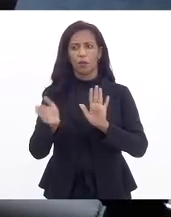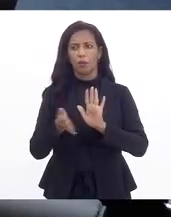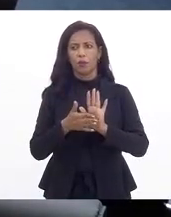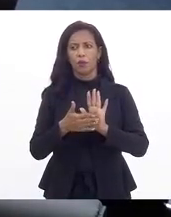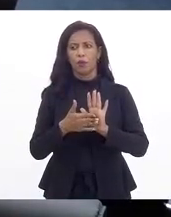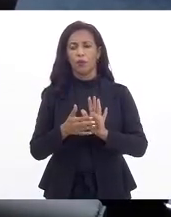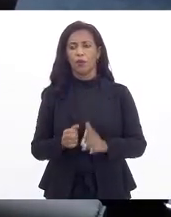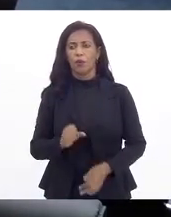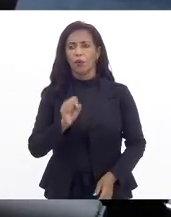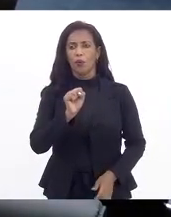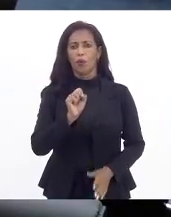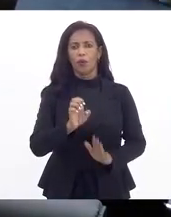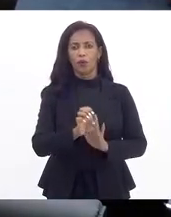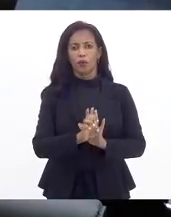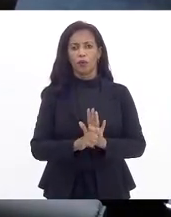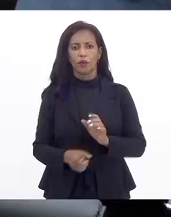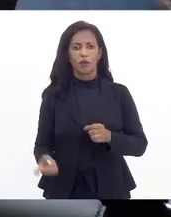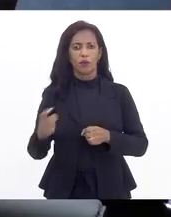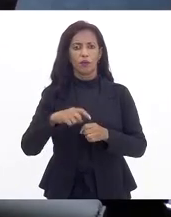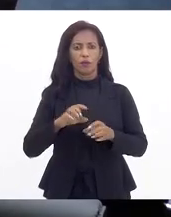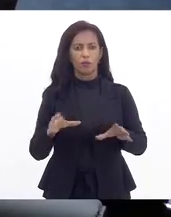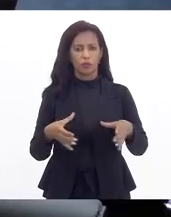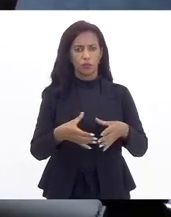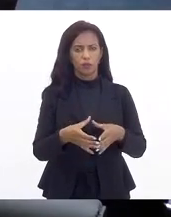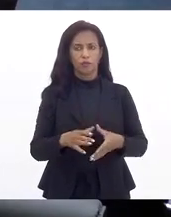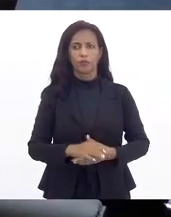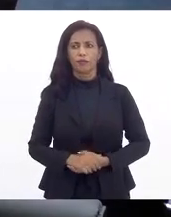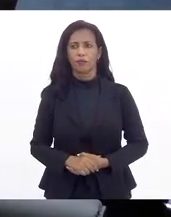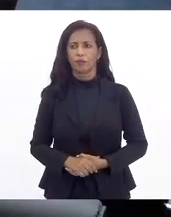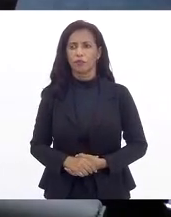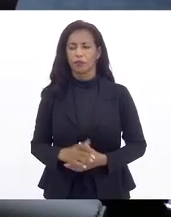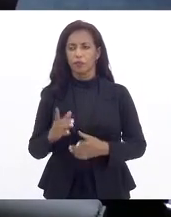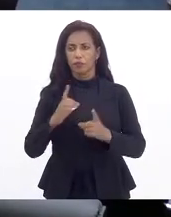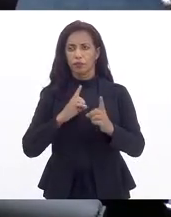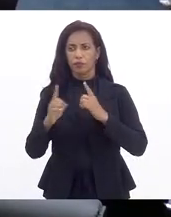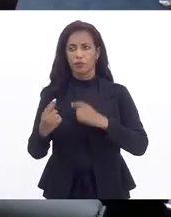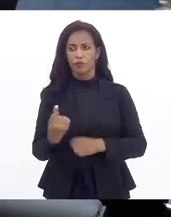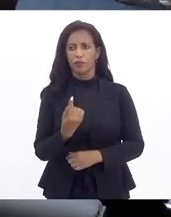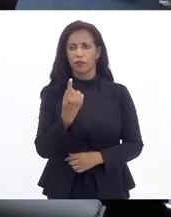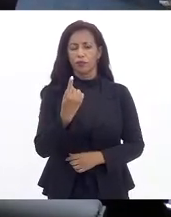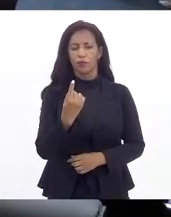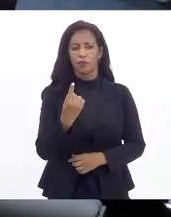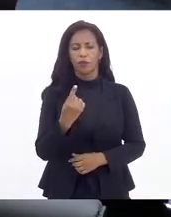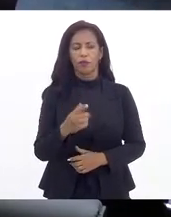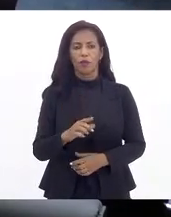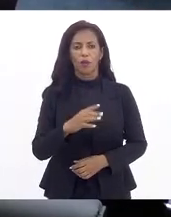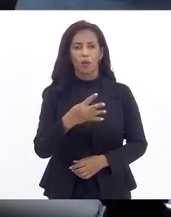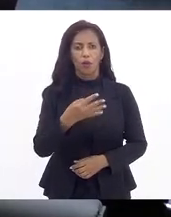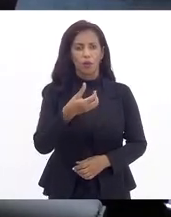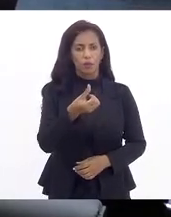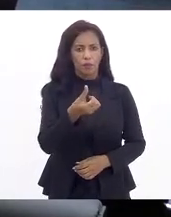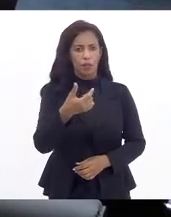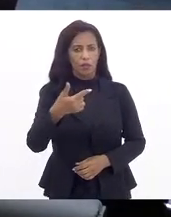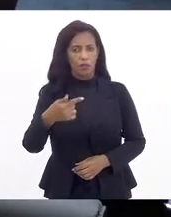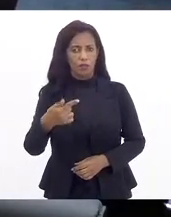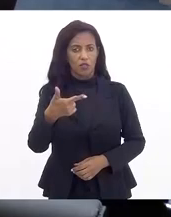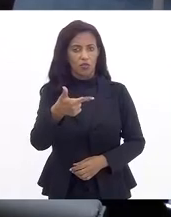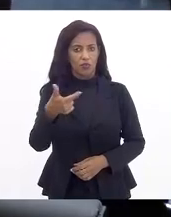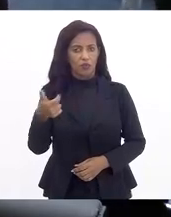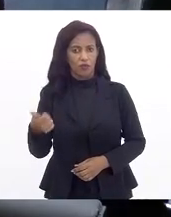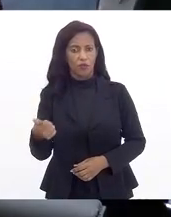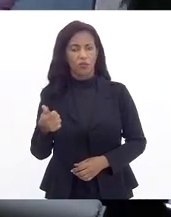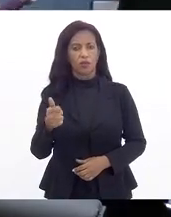recebeu 8 emendas e retorna às comissões. Em discussão única, indicação legislativa número 467-21,